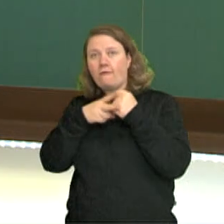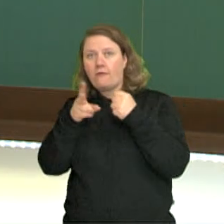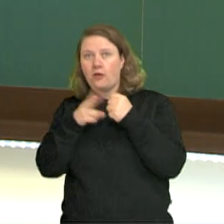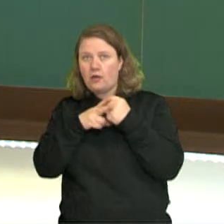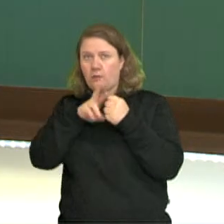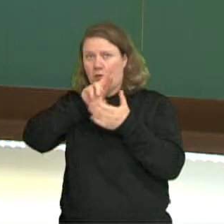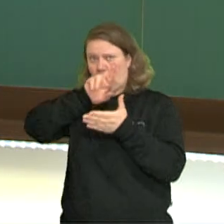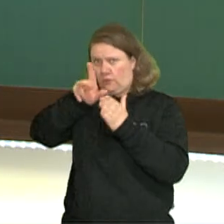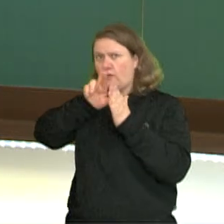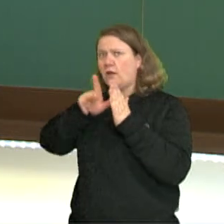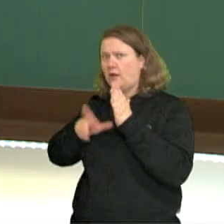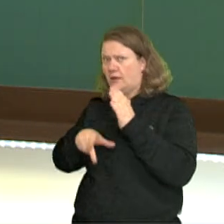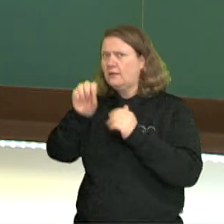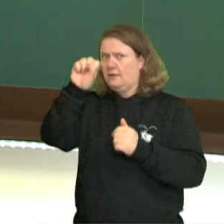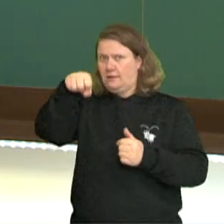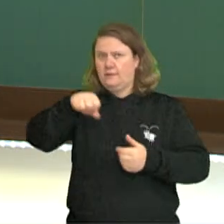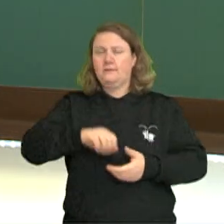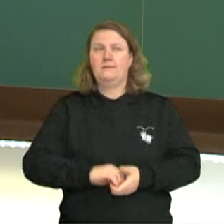são diferentes.